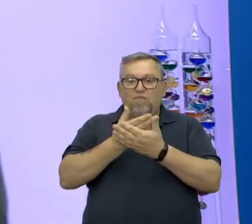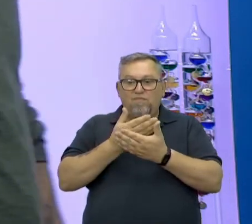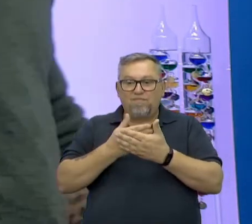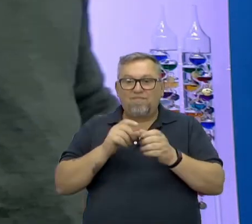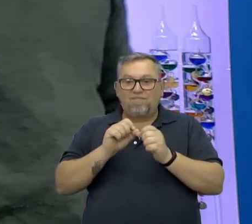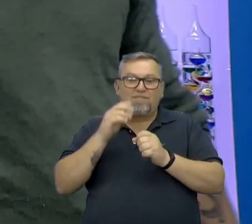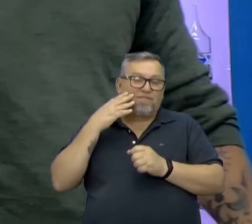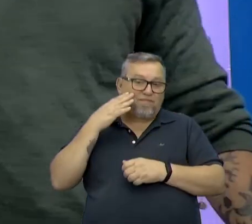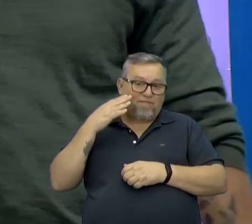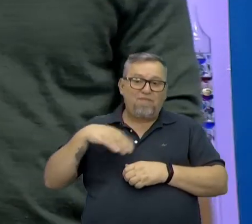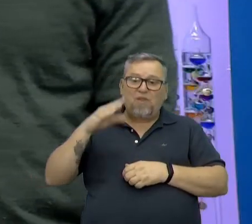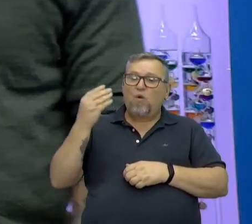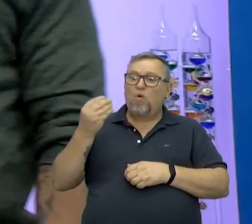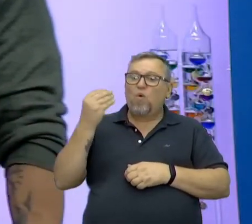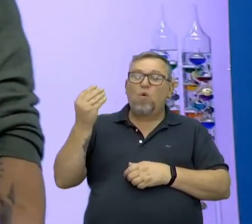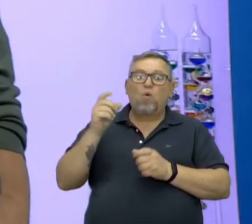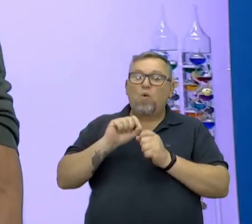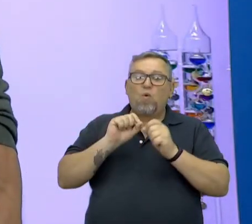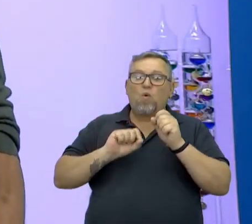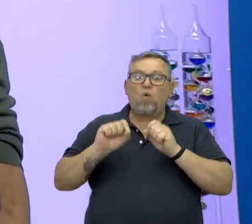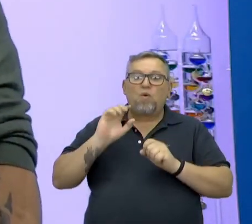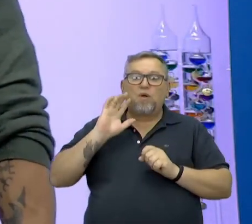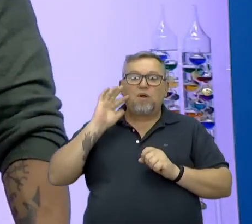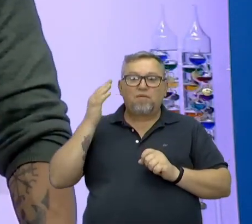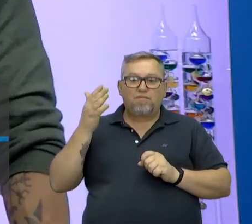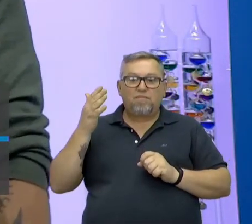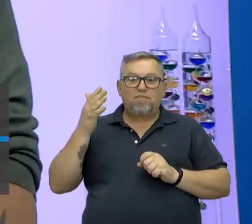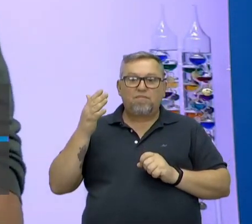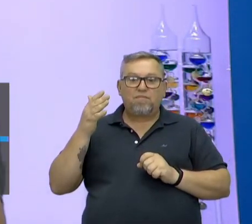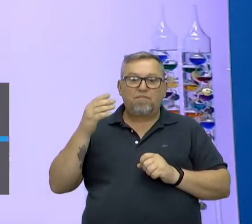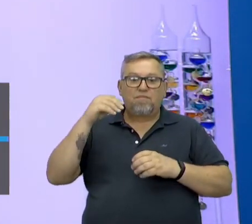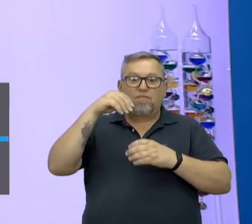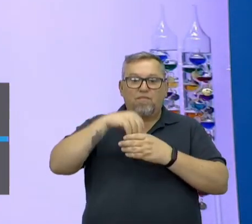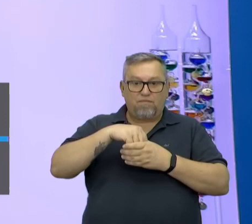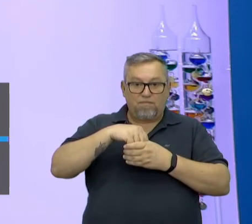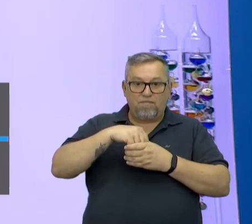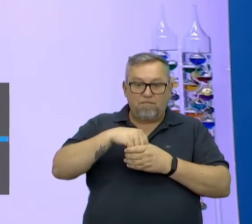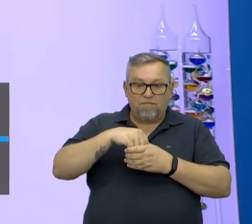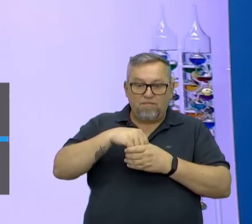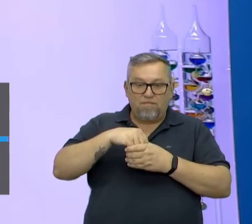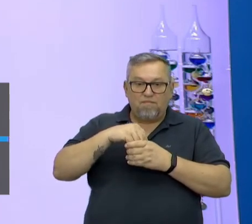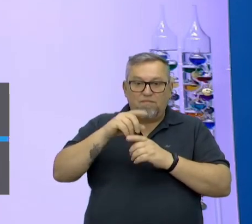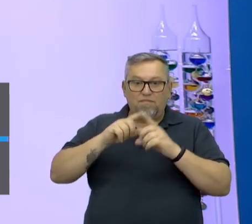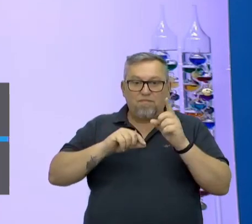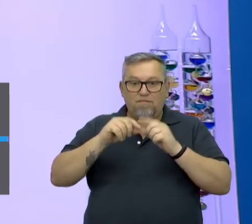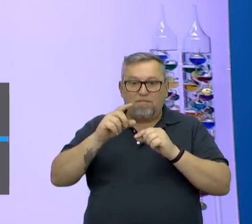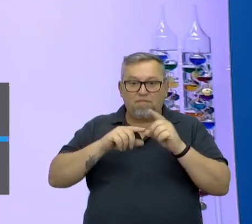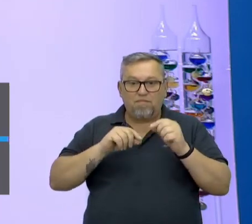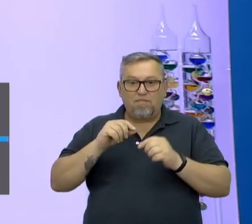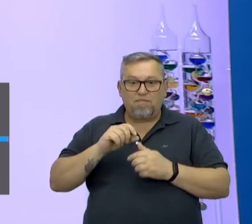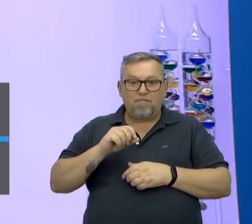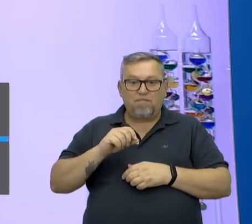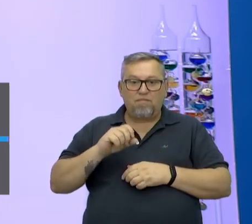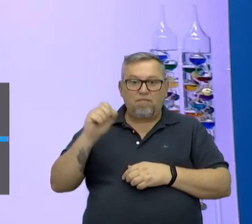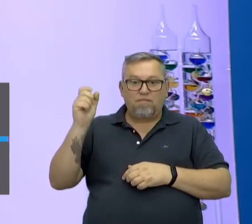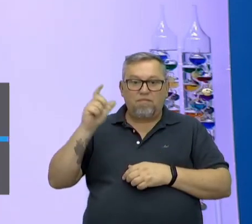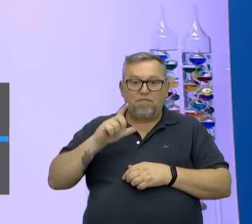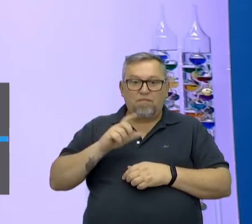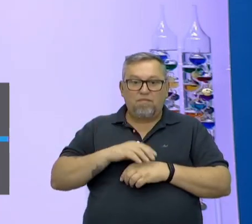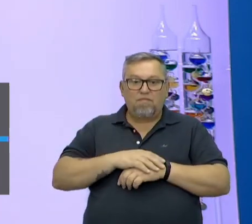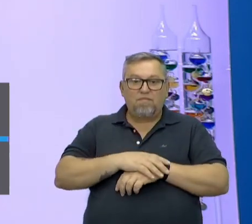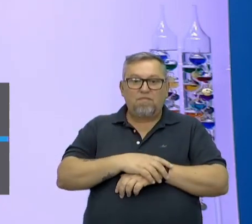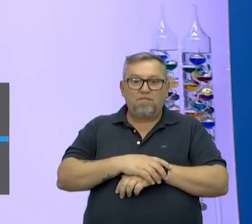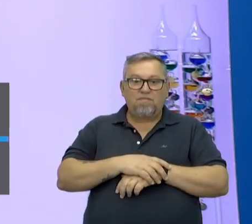para eles saberem mais como que isso ocorre no interior. Vamos falar do Sol. Nossa